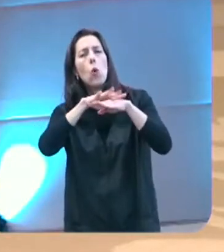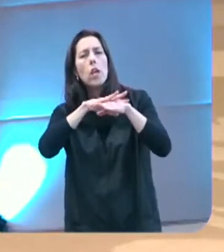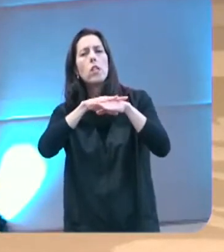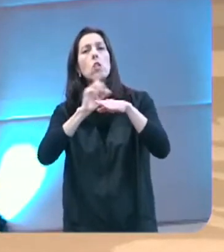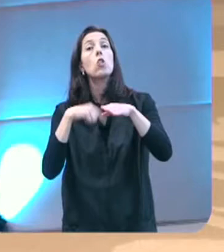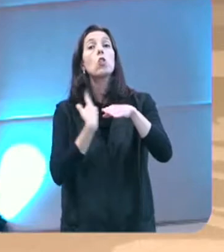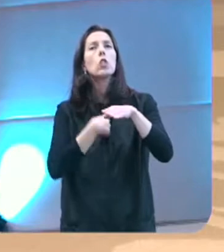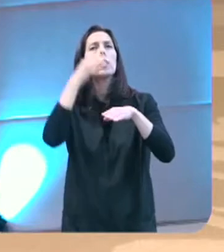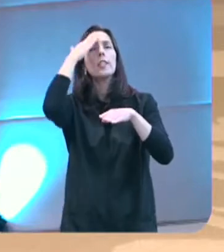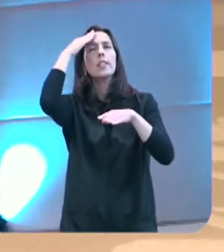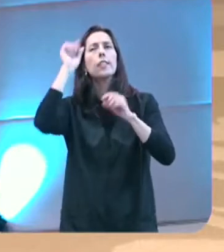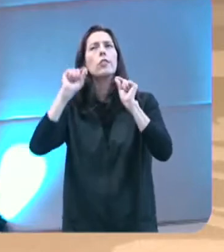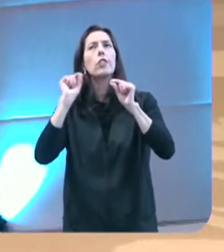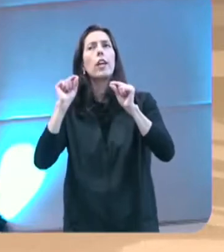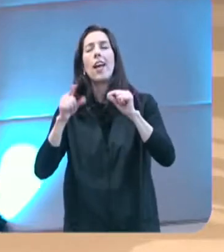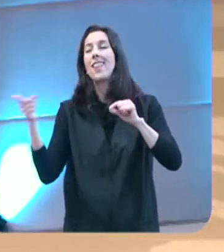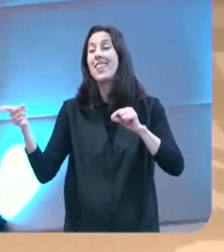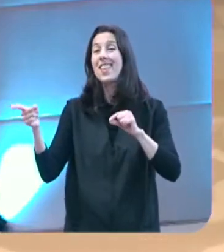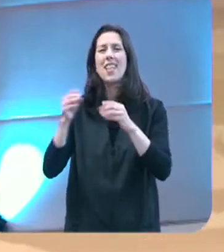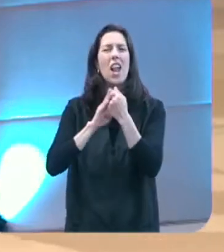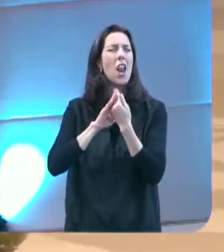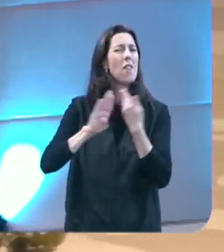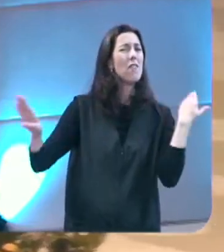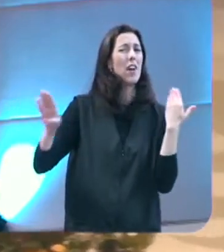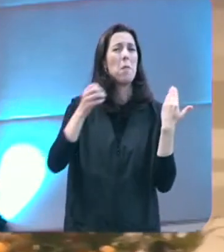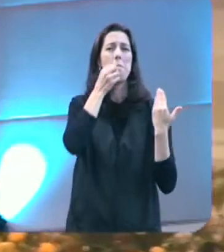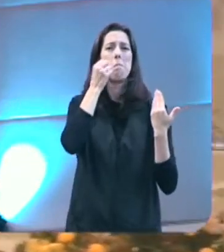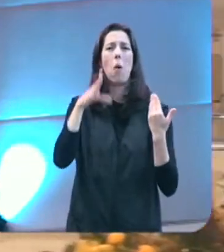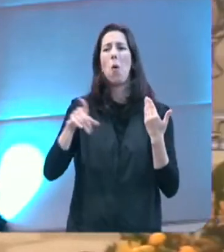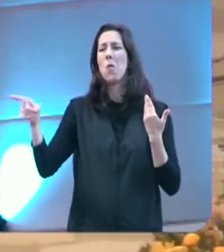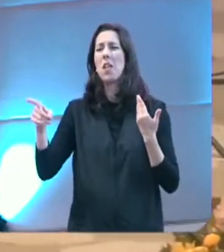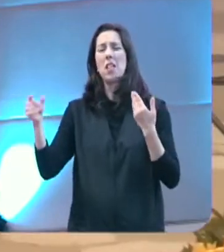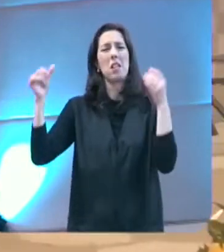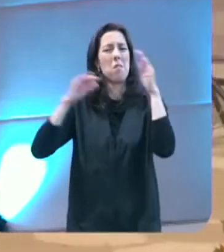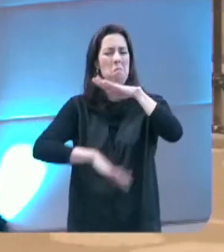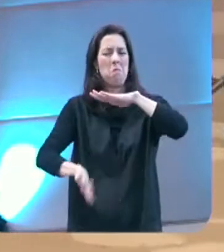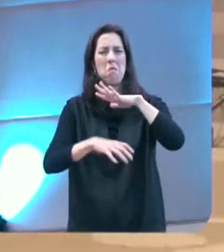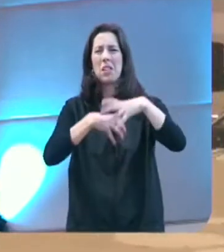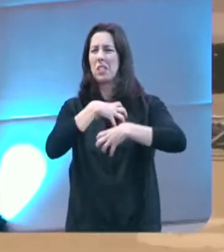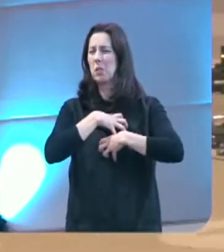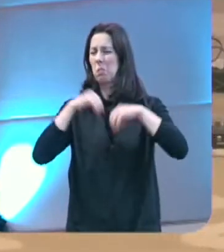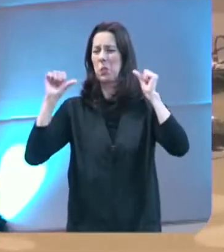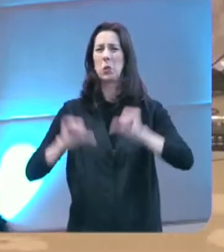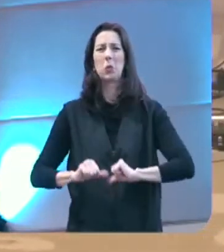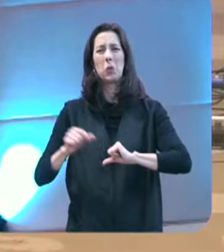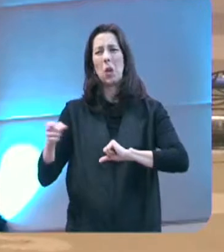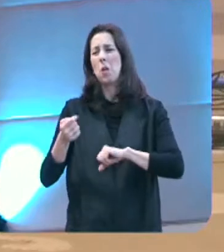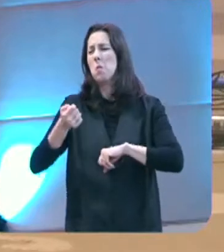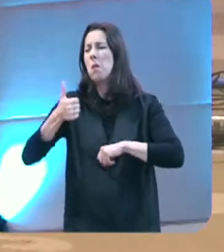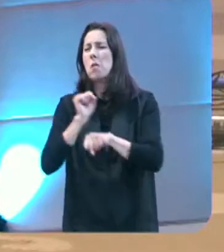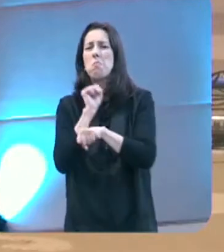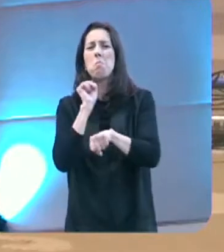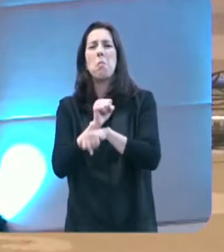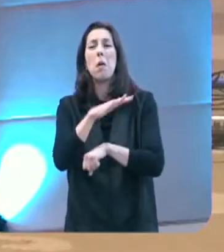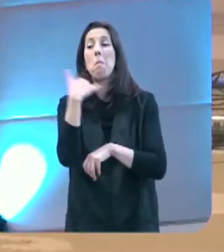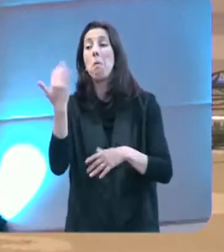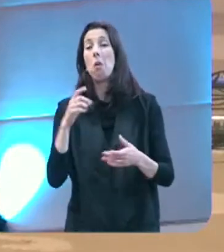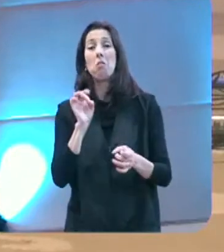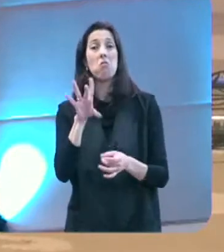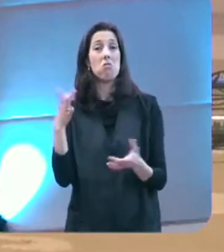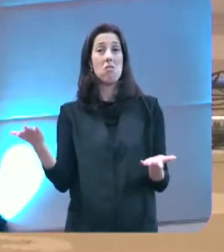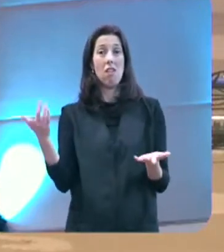uma pessoa neste estado é inevitável pensar: porque é que isto me aconteceu a mim? Que mal é